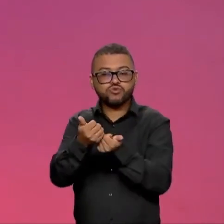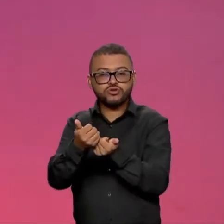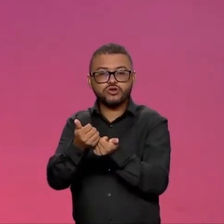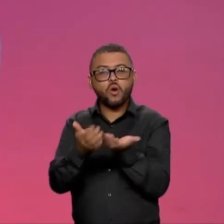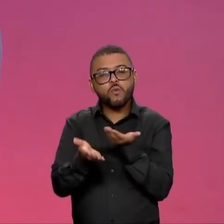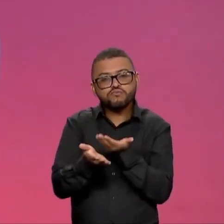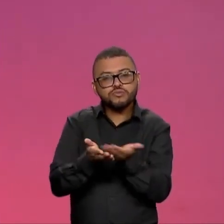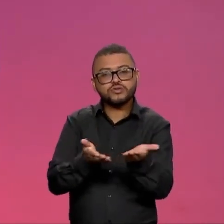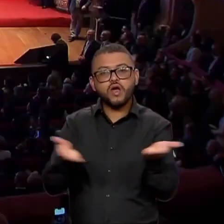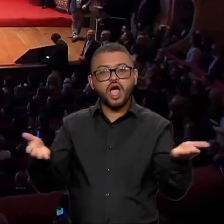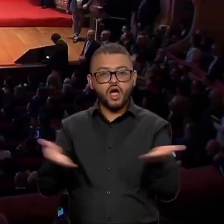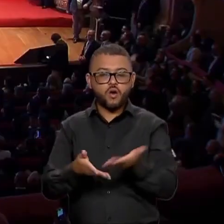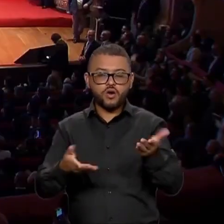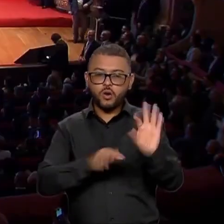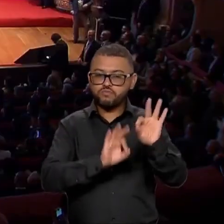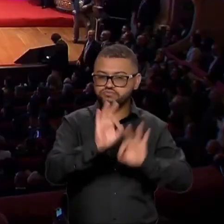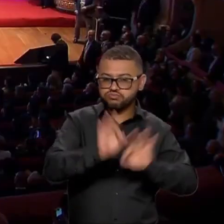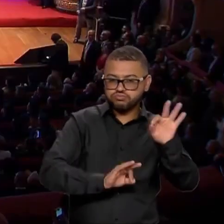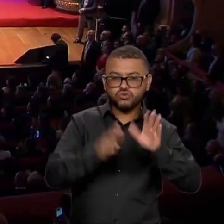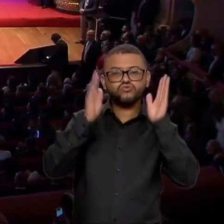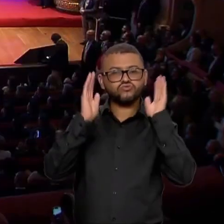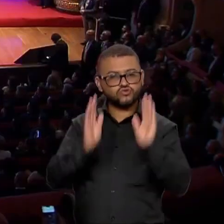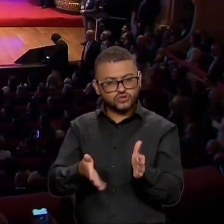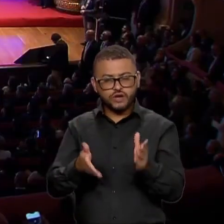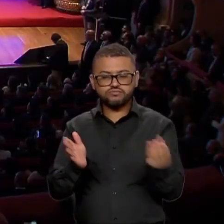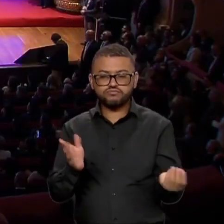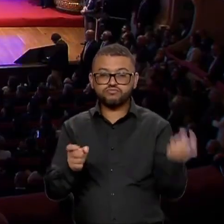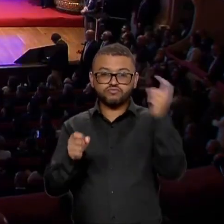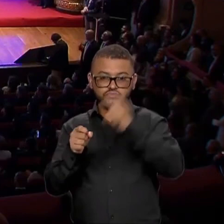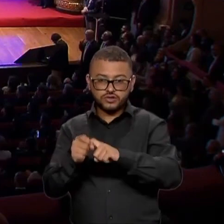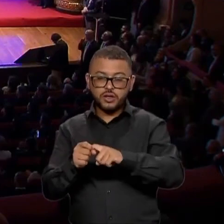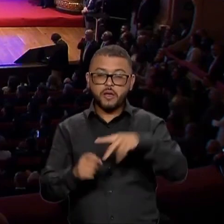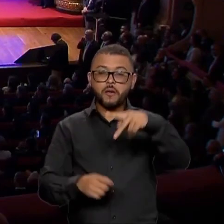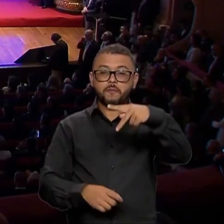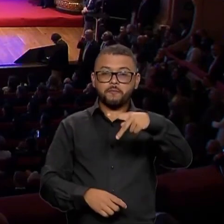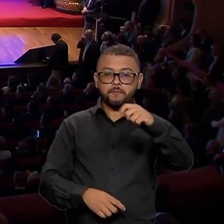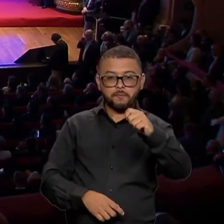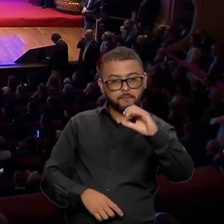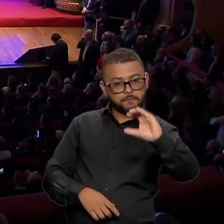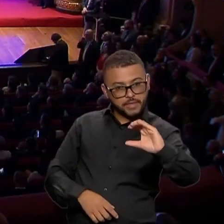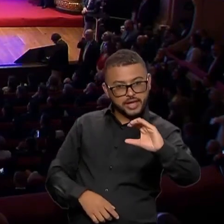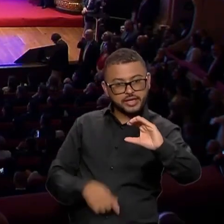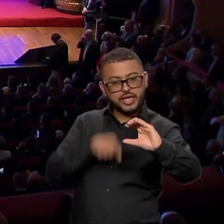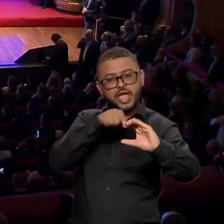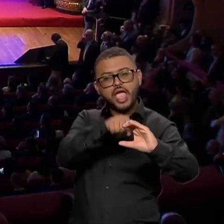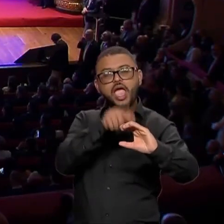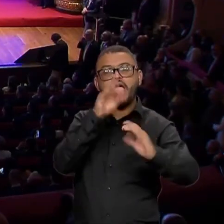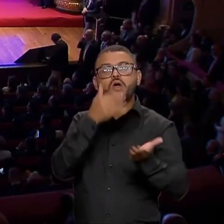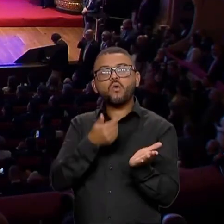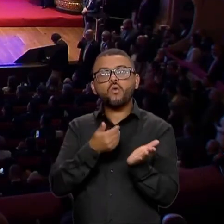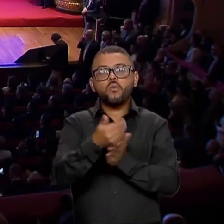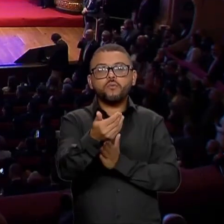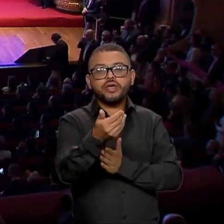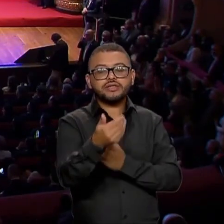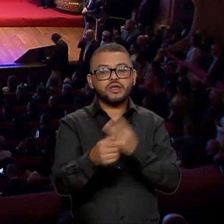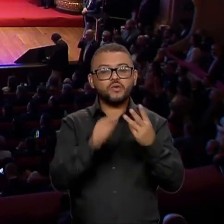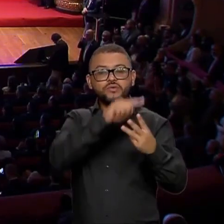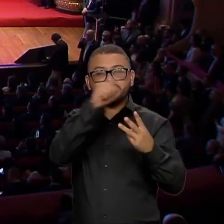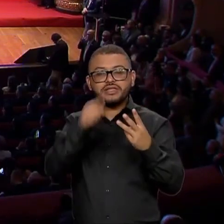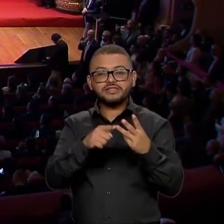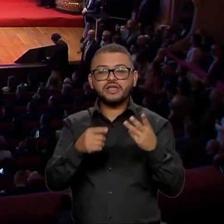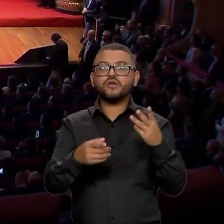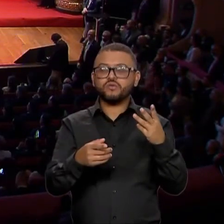todas elas a funcionar. E o PAC é o começo do nosso terceiro